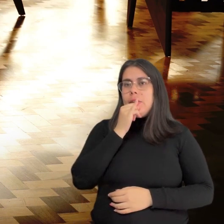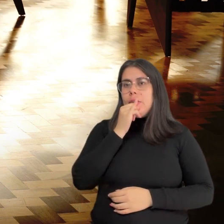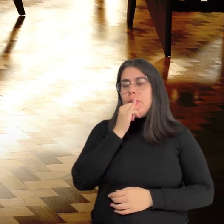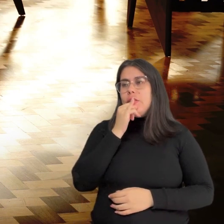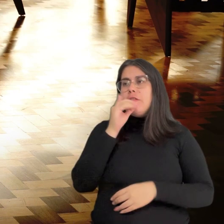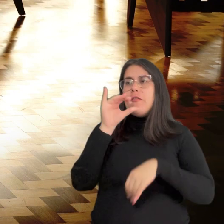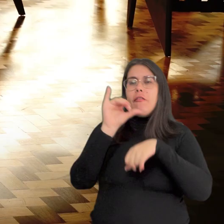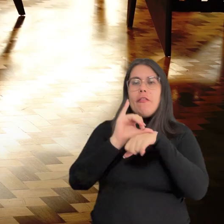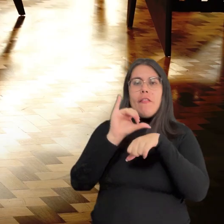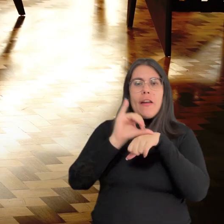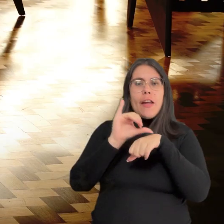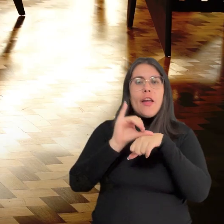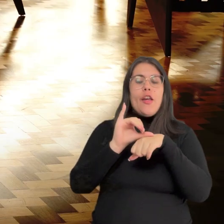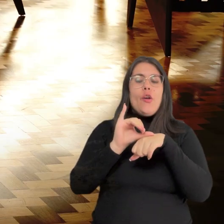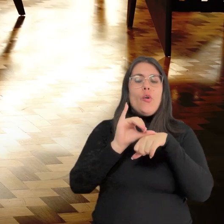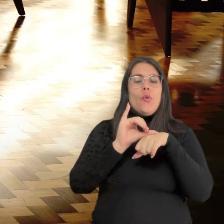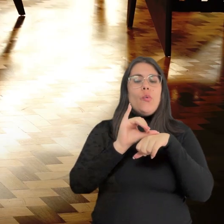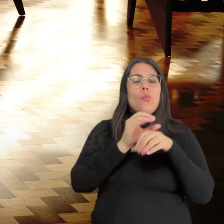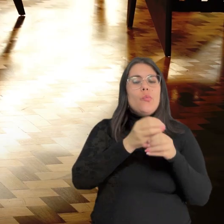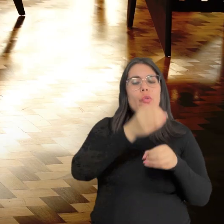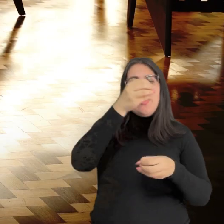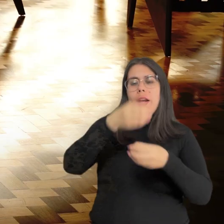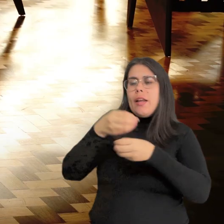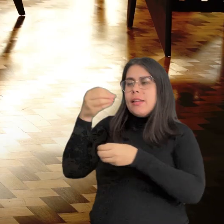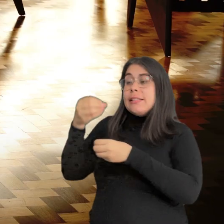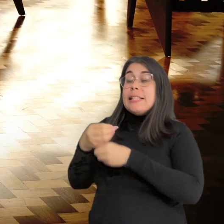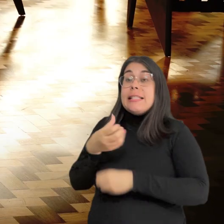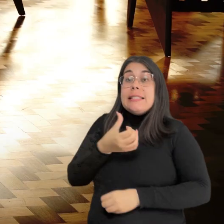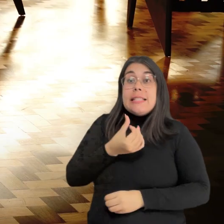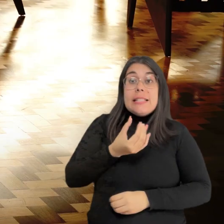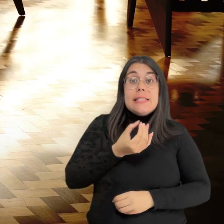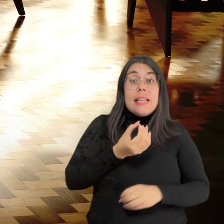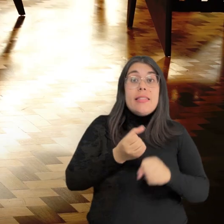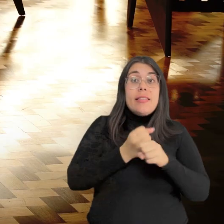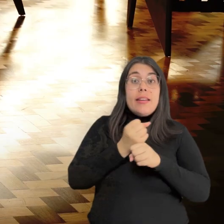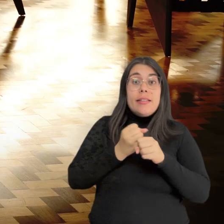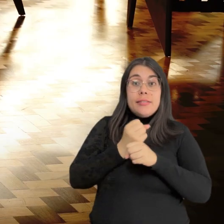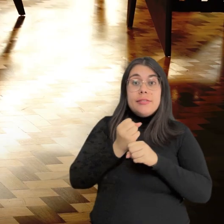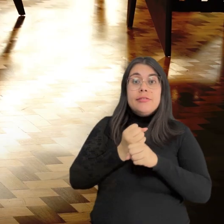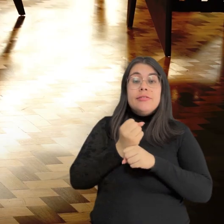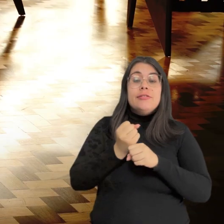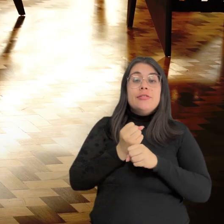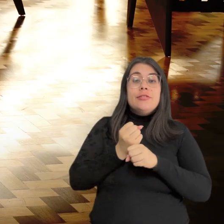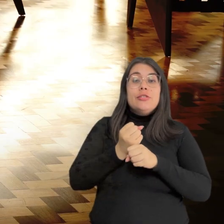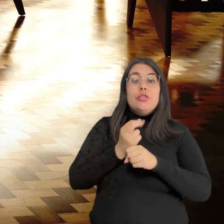anos e a solução do Rino era perfeita.